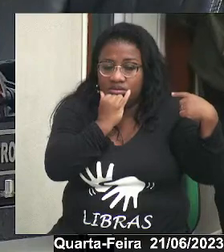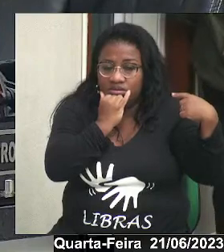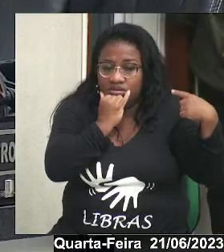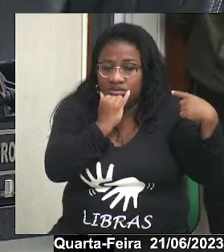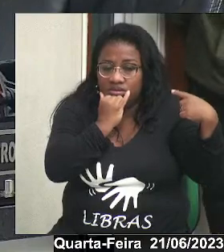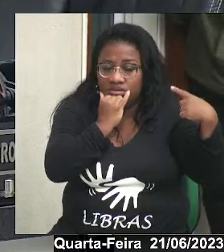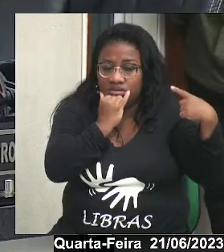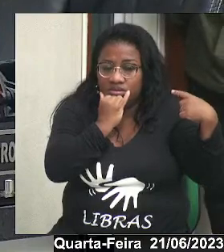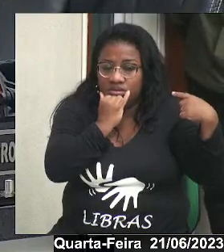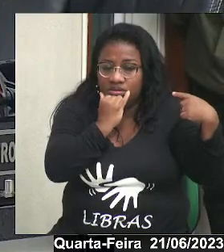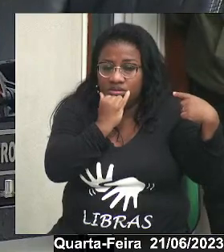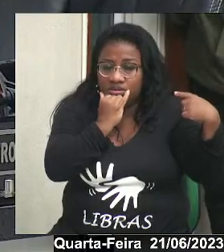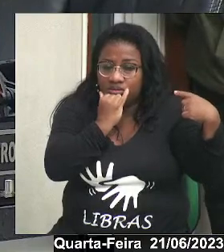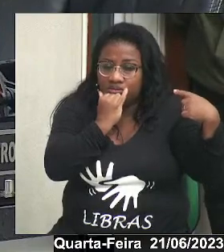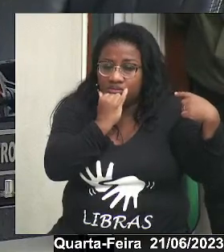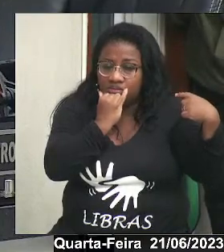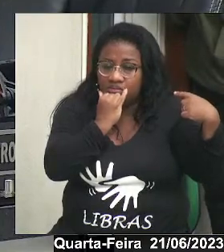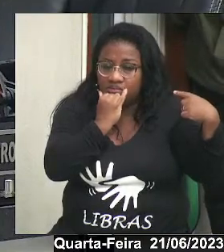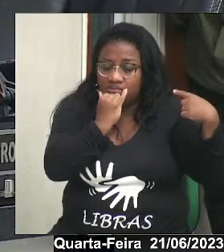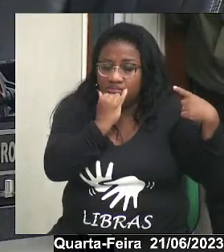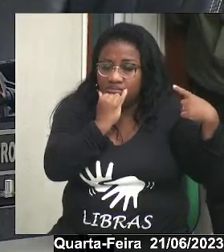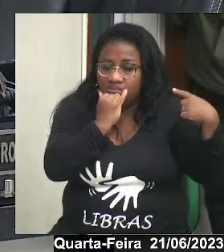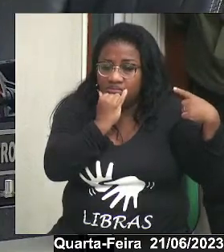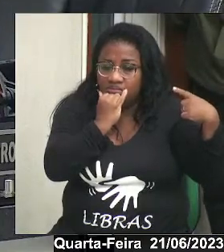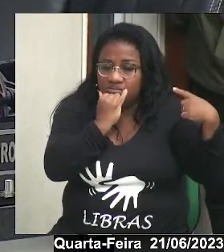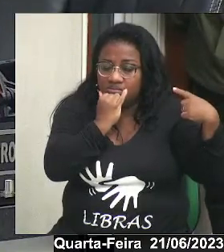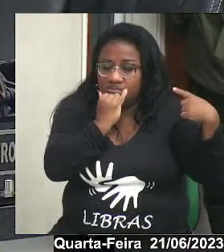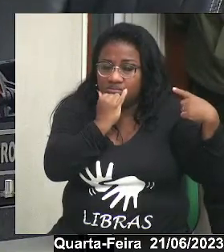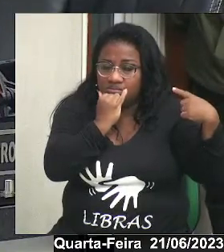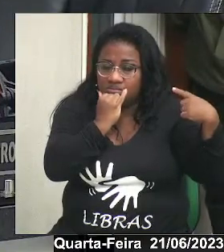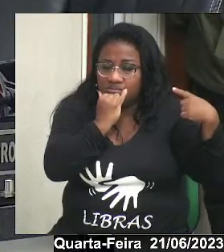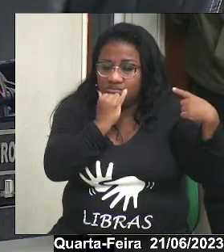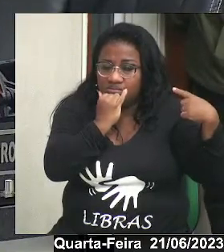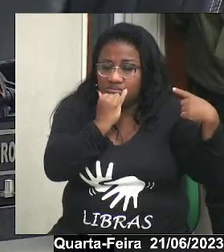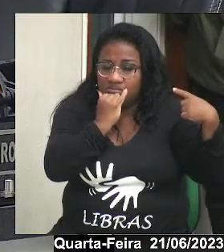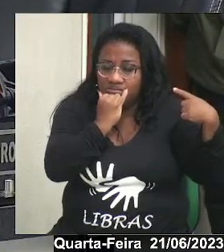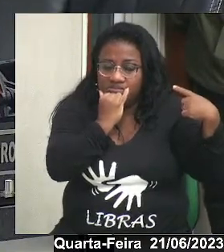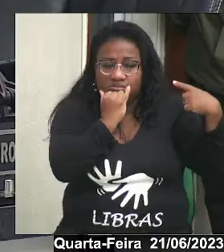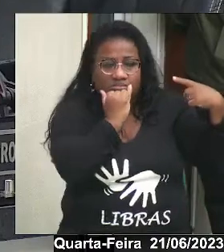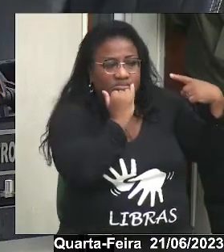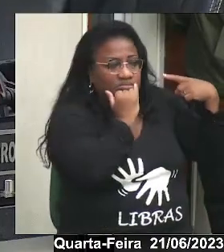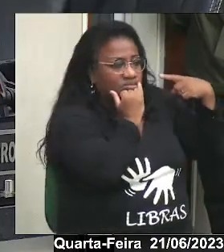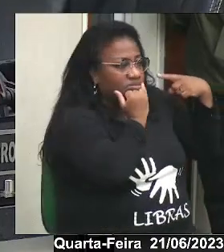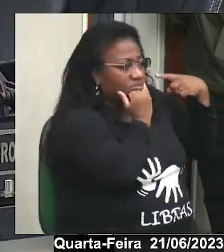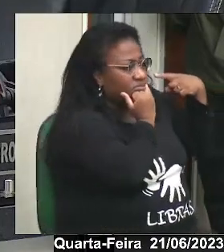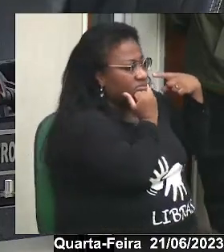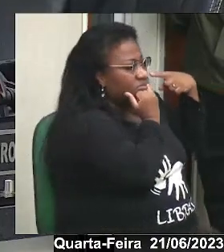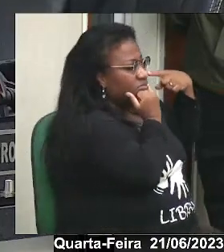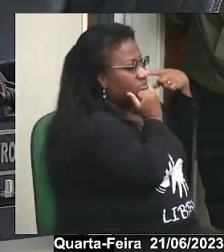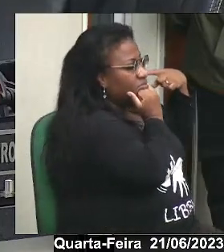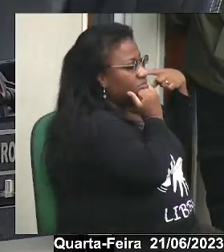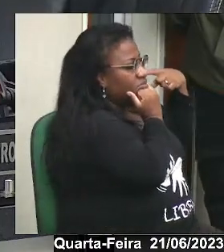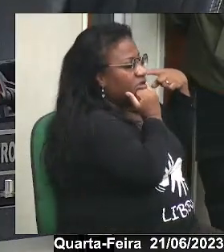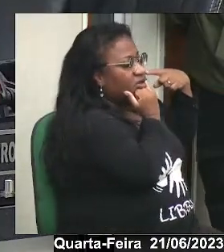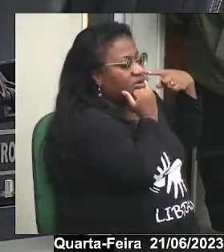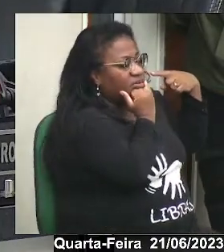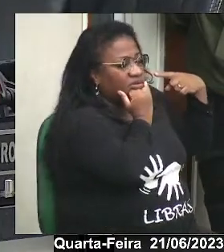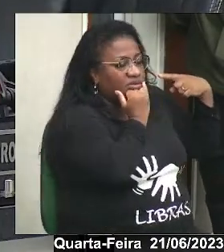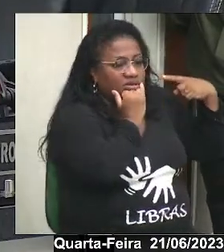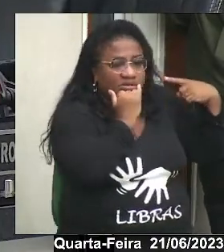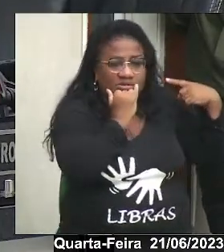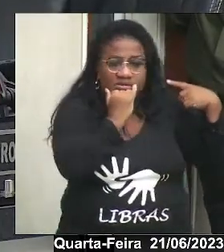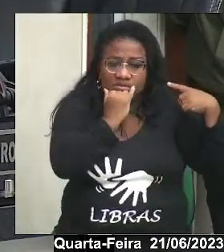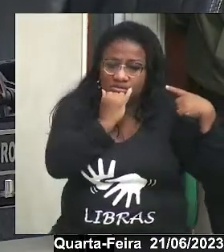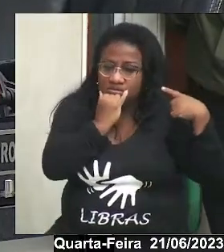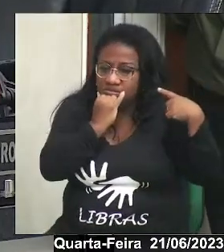Copa São Paulo de futebol feminino. E eu gostaria muito que empresários viessem aqui e nos ajudassem nessa empreitada junto